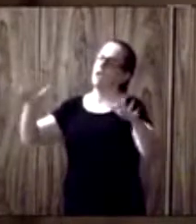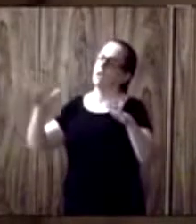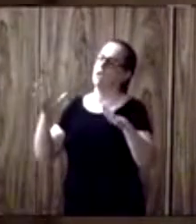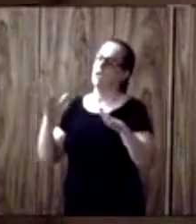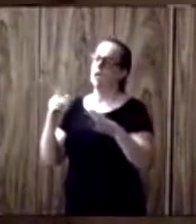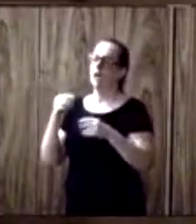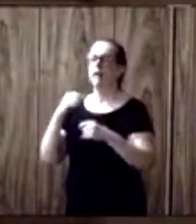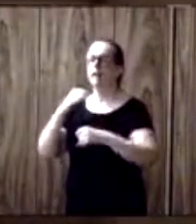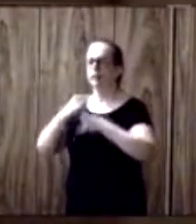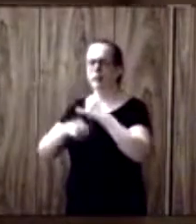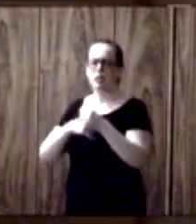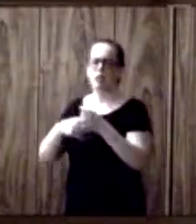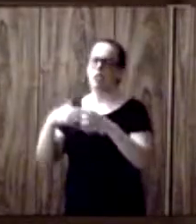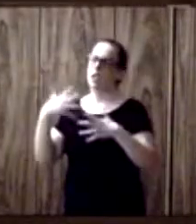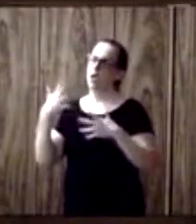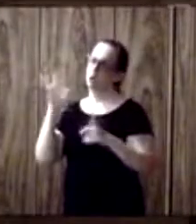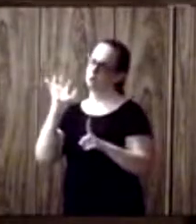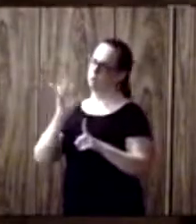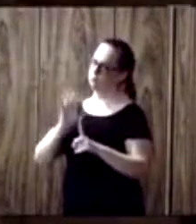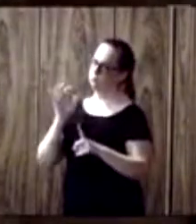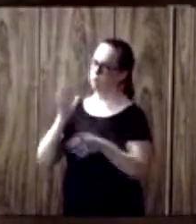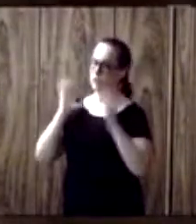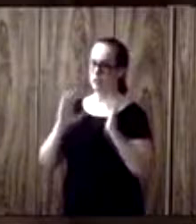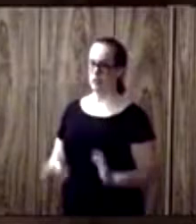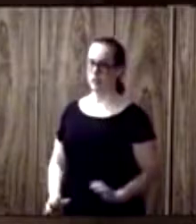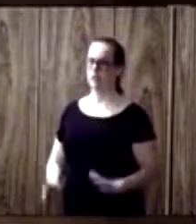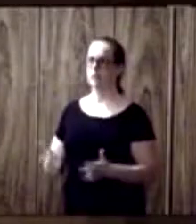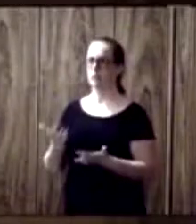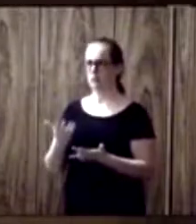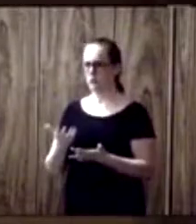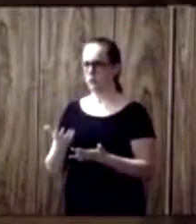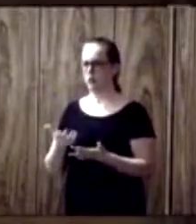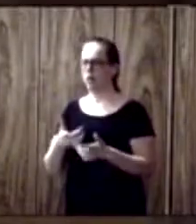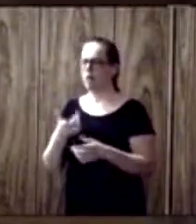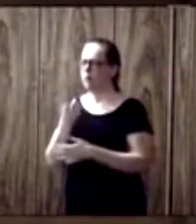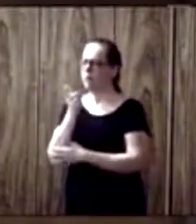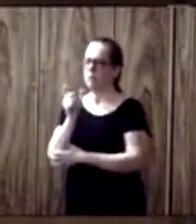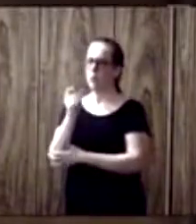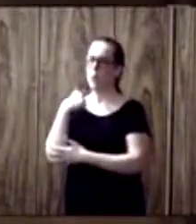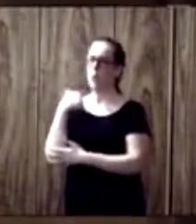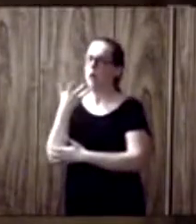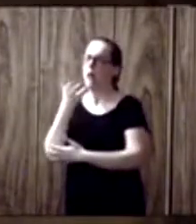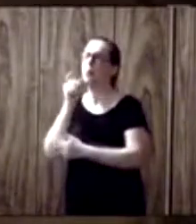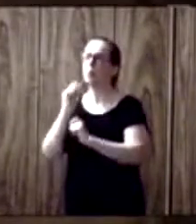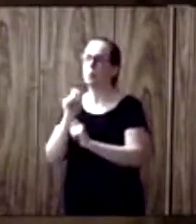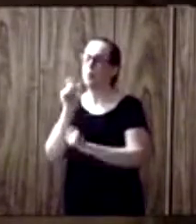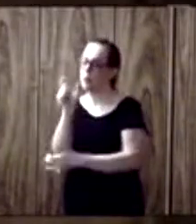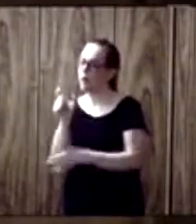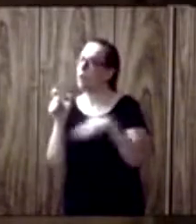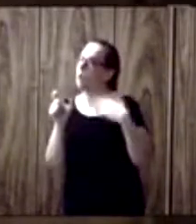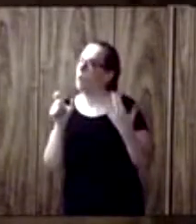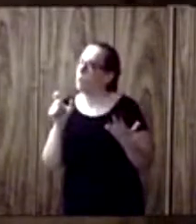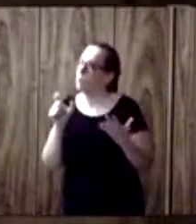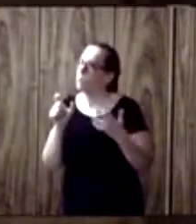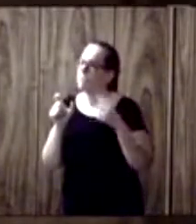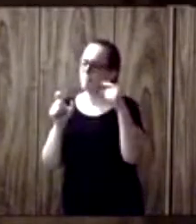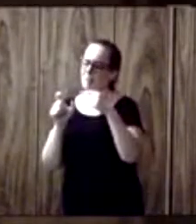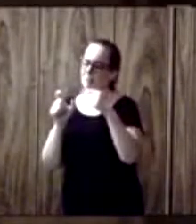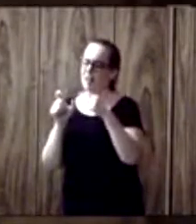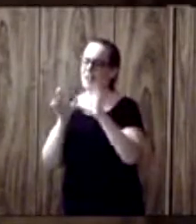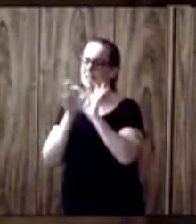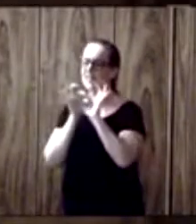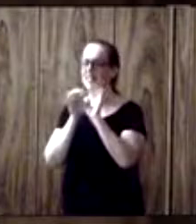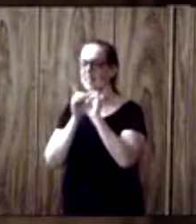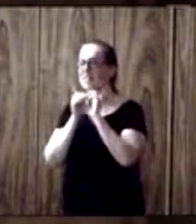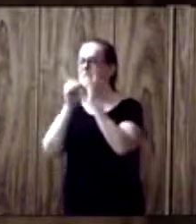uma ameaça à base da civilização ocidental. A palavra que eu estou querendo é a palavra